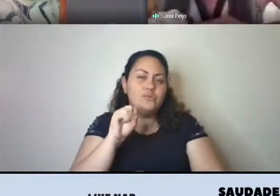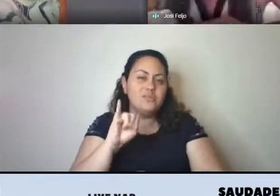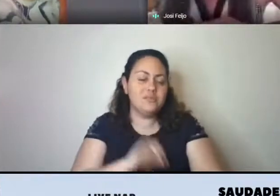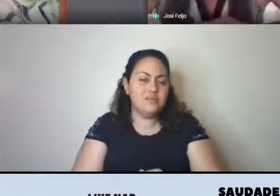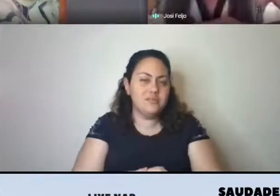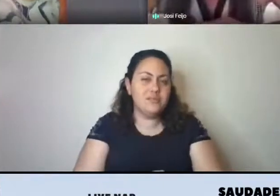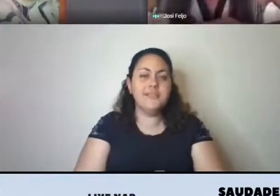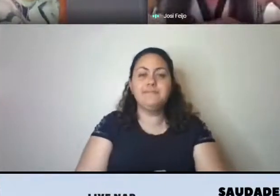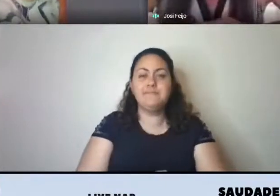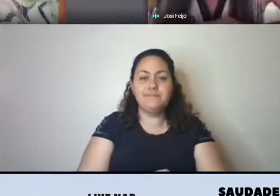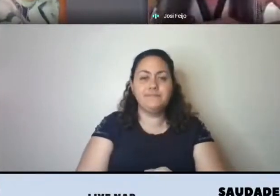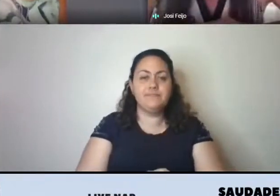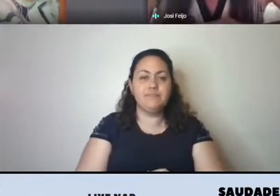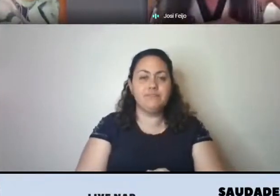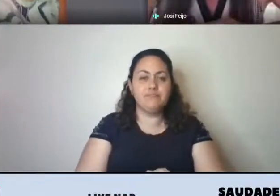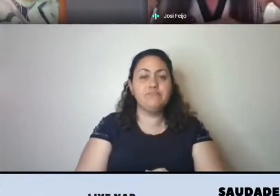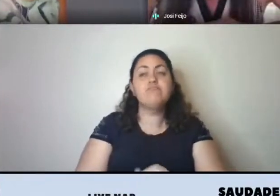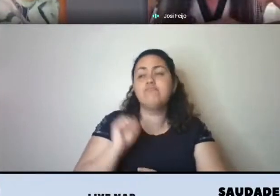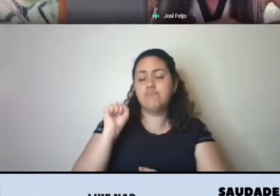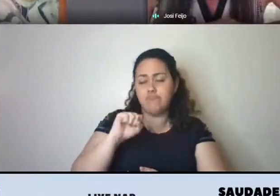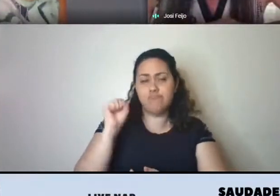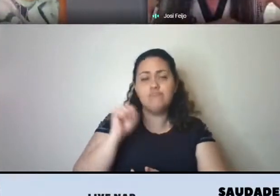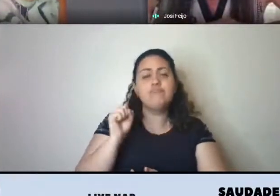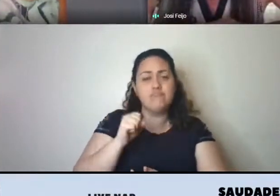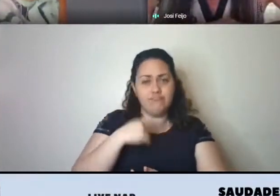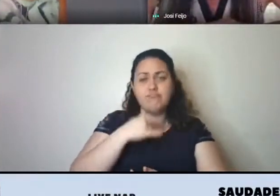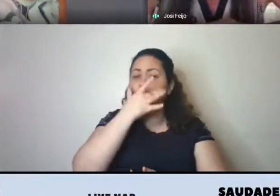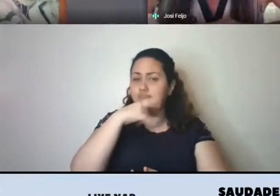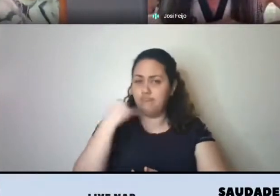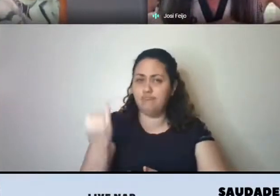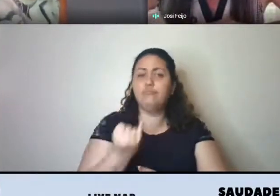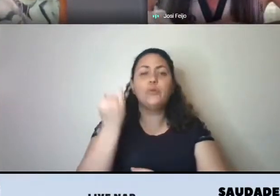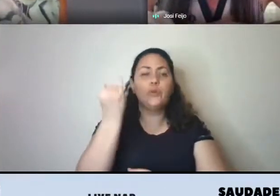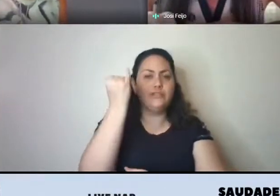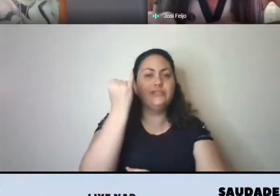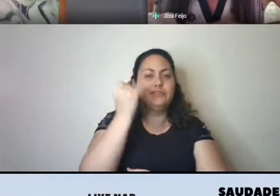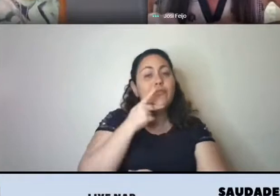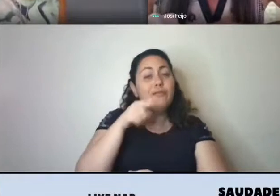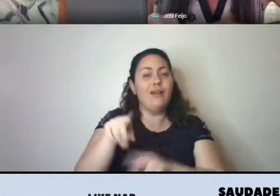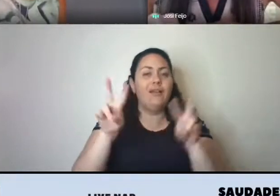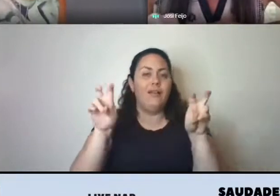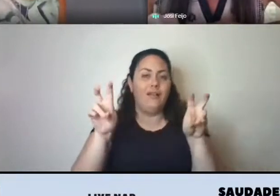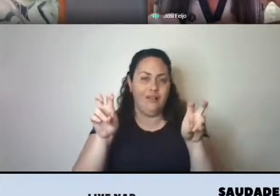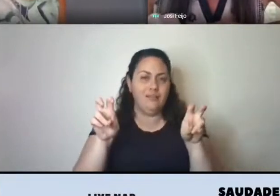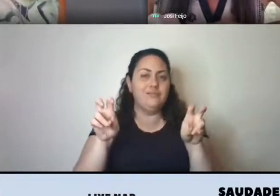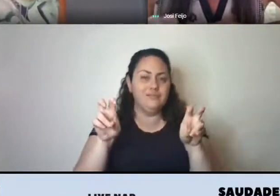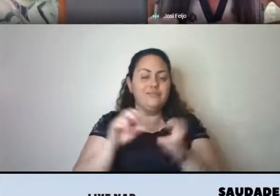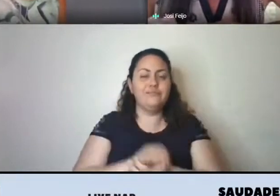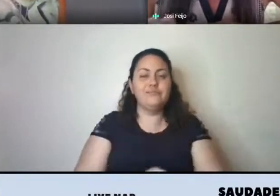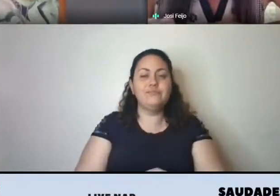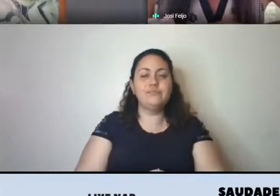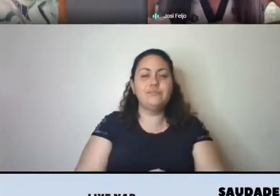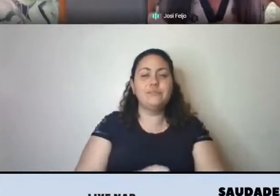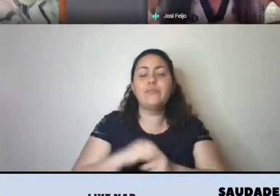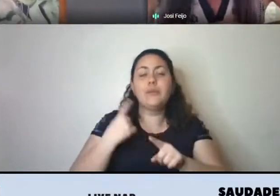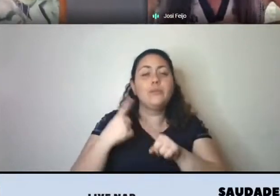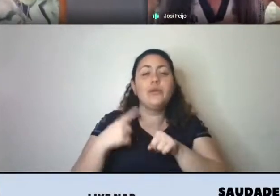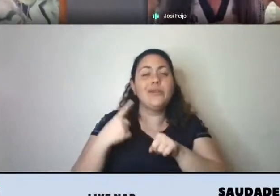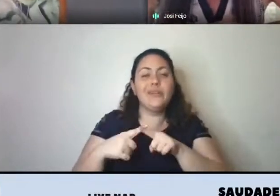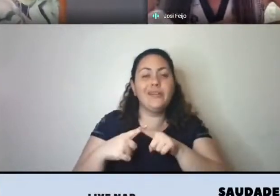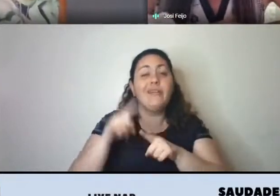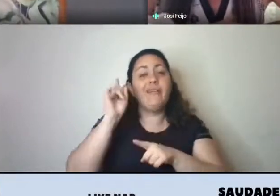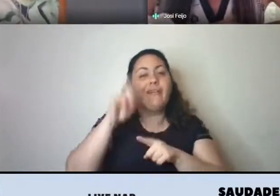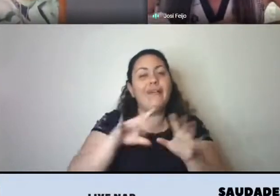Sim, sim, eu acho que é bem importante, assim, a gente tocar nesse assunto, ainda mais porque é um